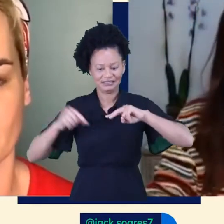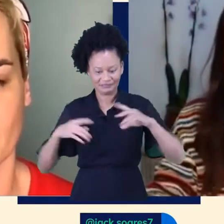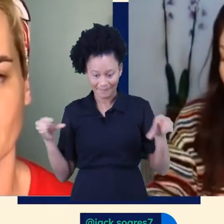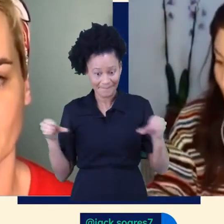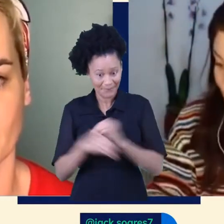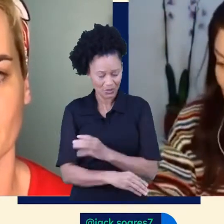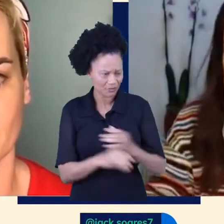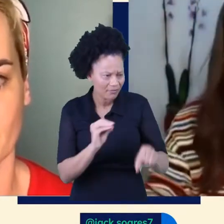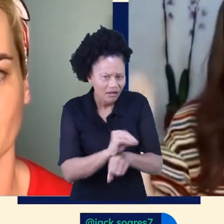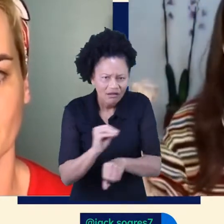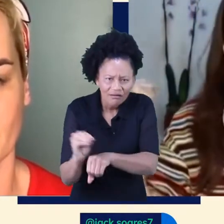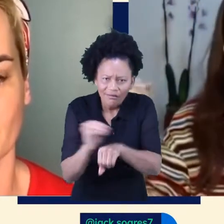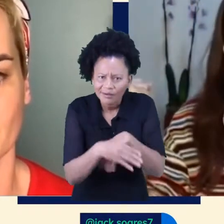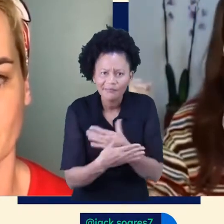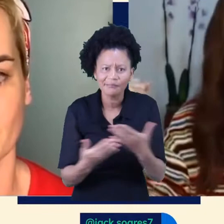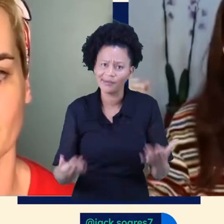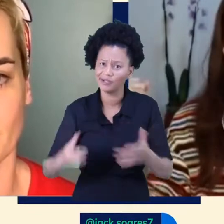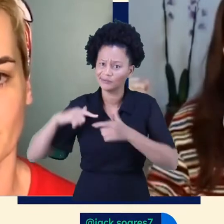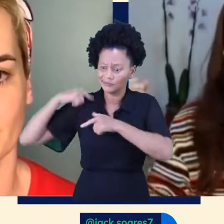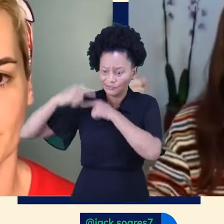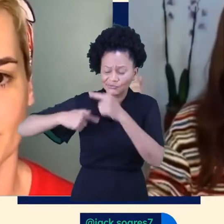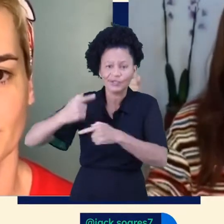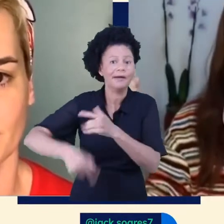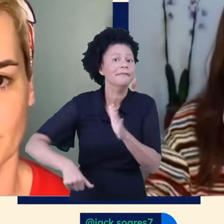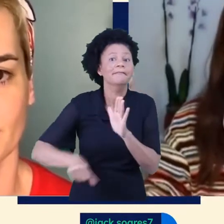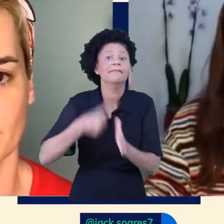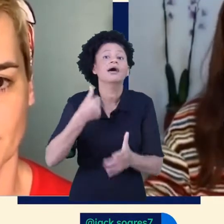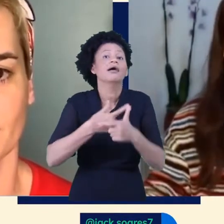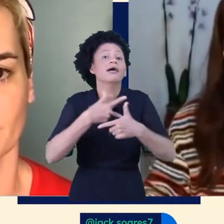uma geração que a primeira coisa o primeiro brinquedo que a